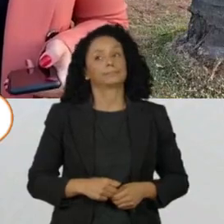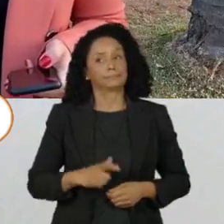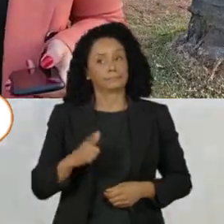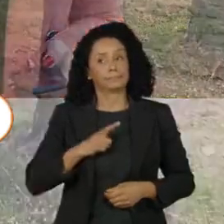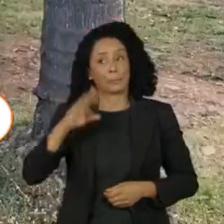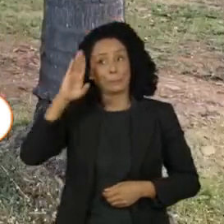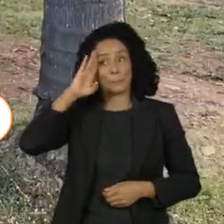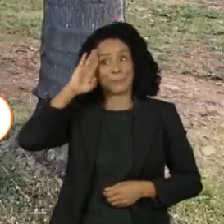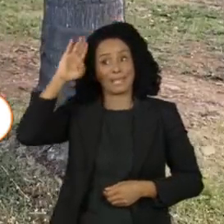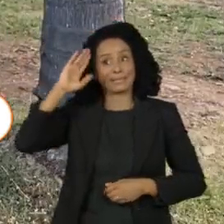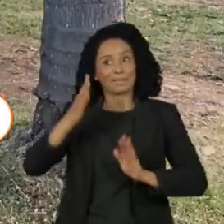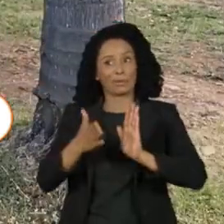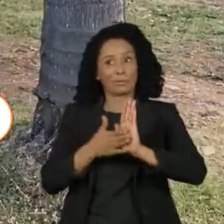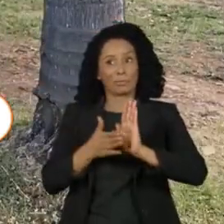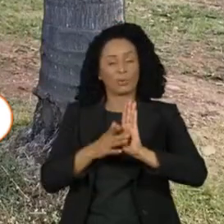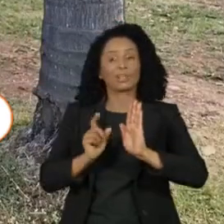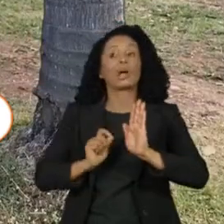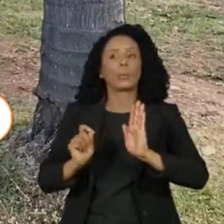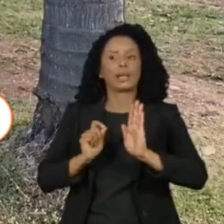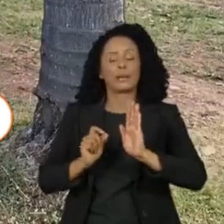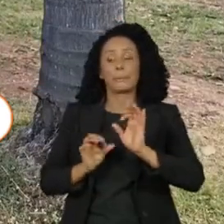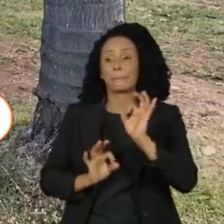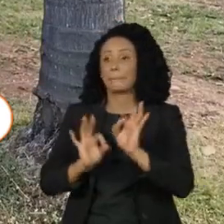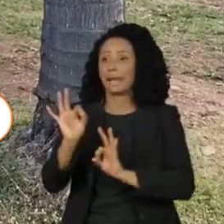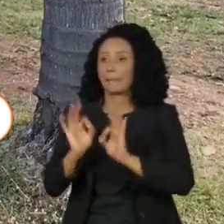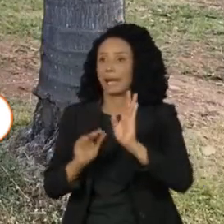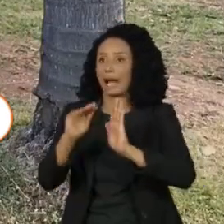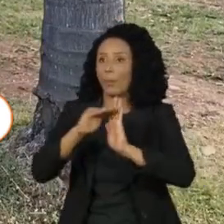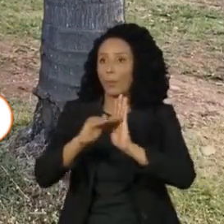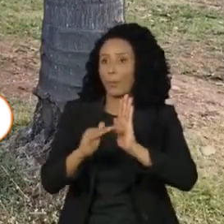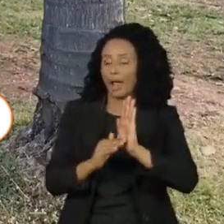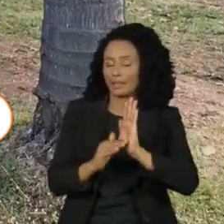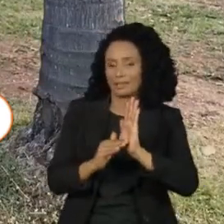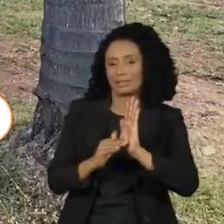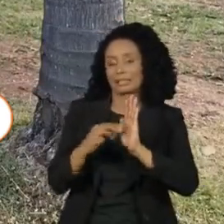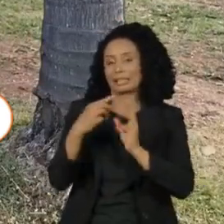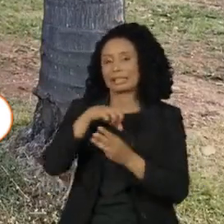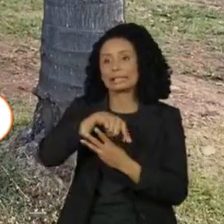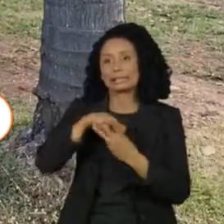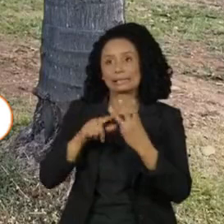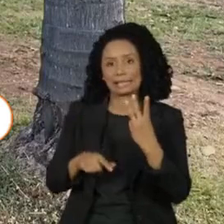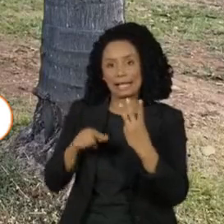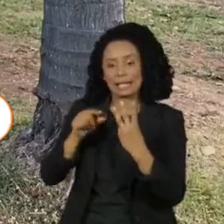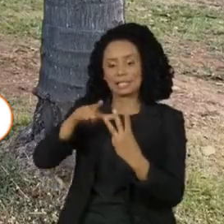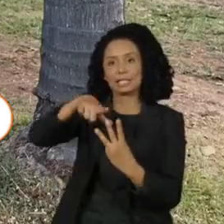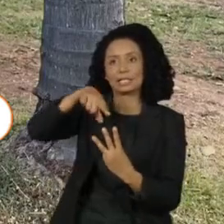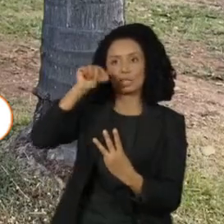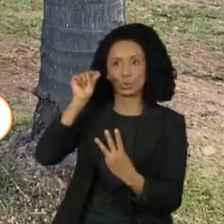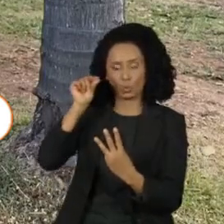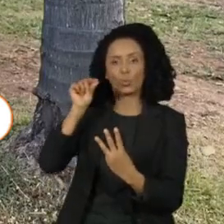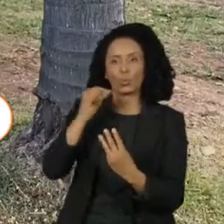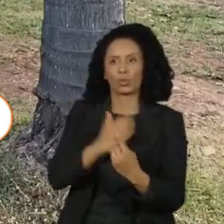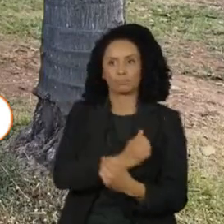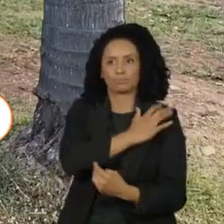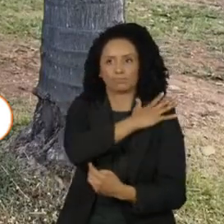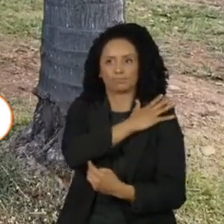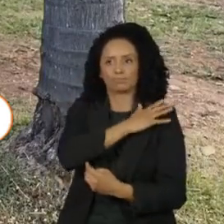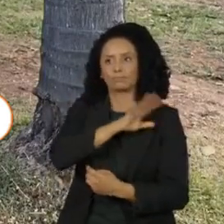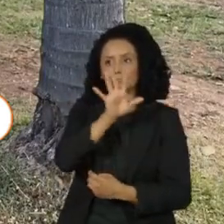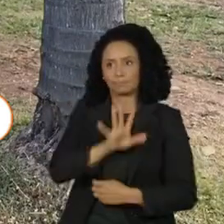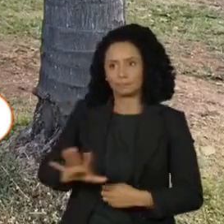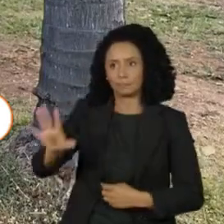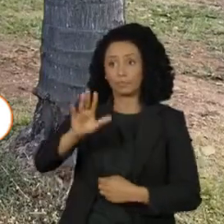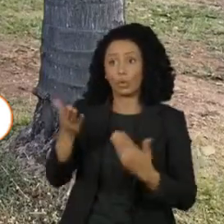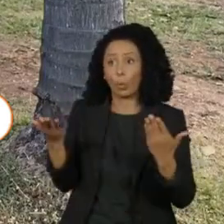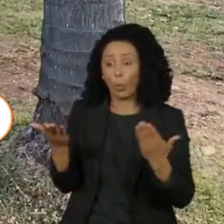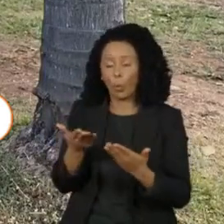principais propostas é instituir uma lista Tríplice para Escolha dos nomes dos comandantes Gerais hoje a escolha é feita de forma